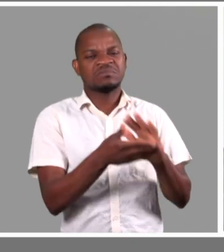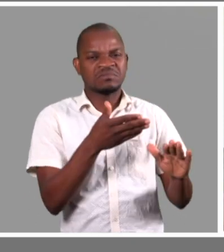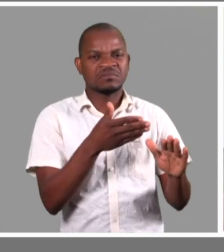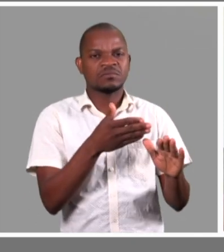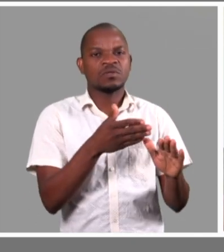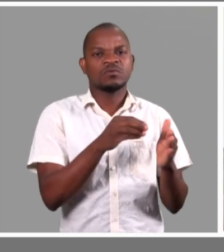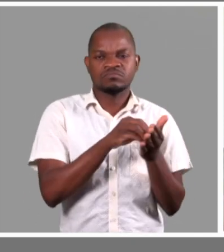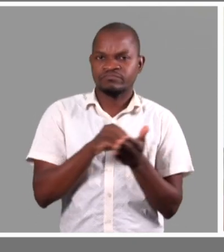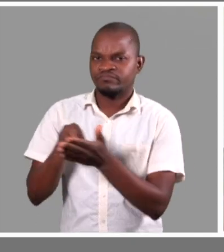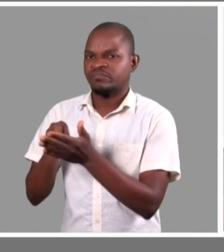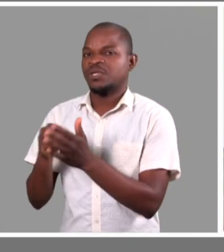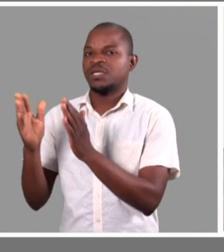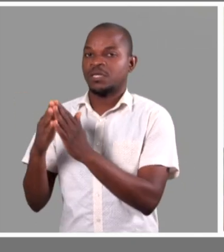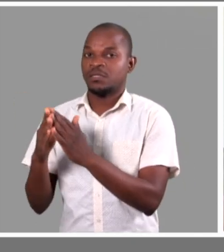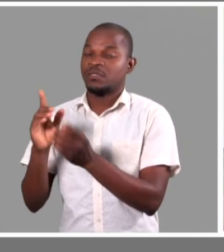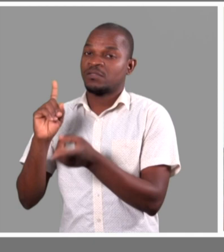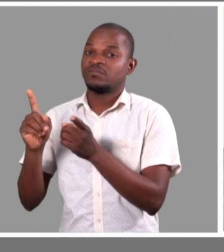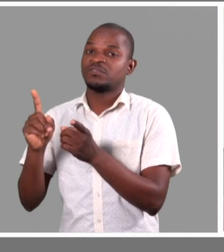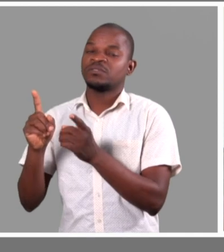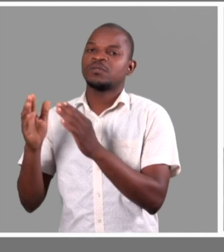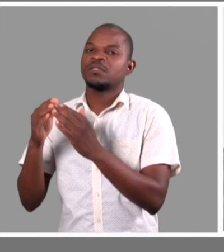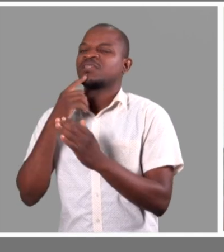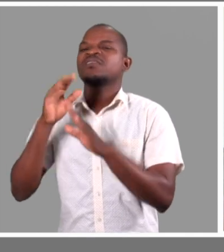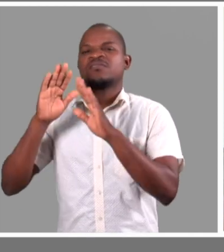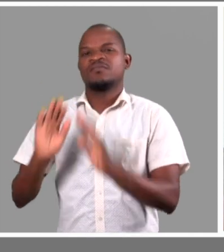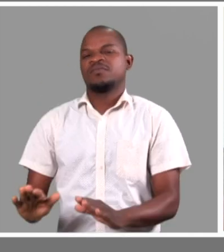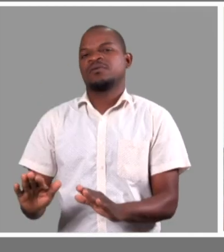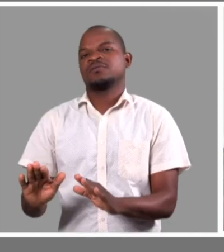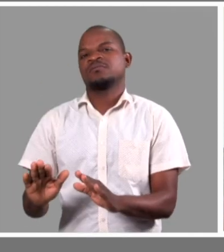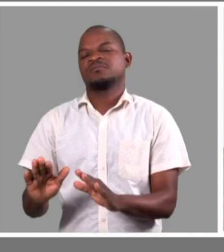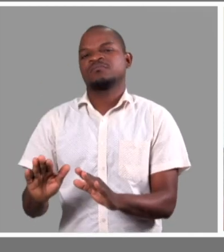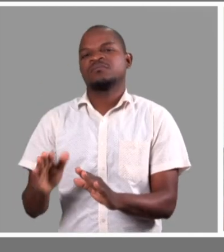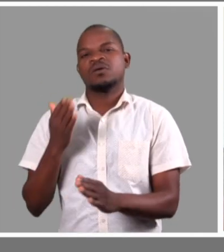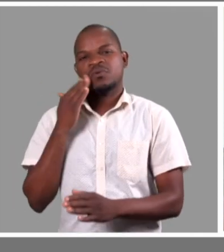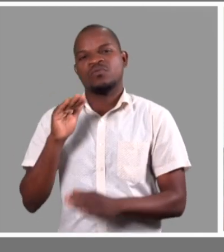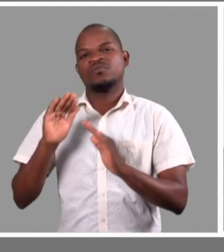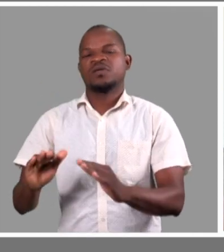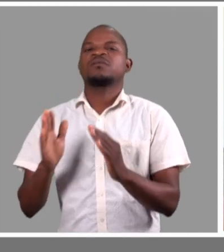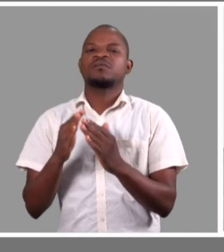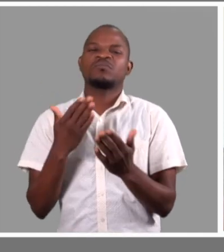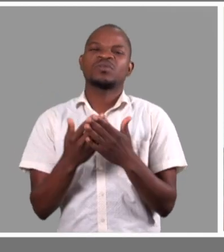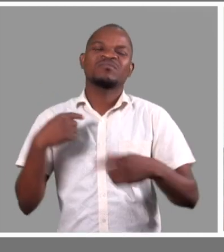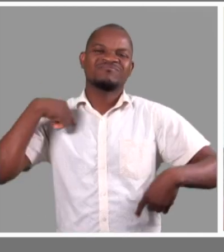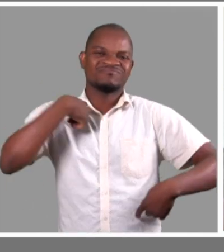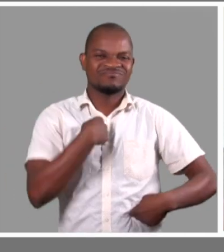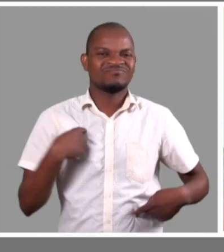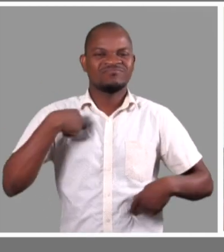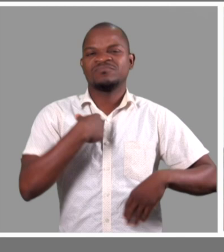professores, eu lhe dê, ah, fica, é melhor tuplicar, é todo